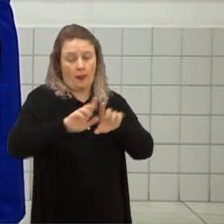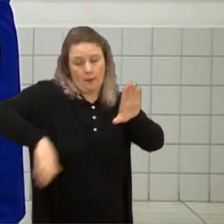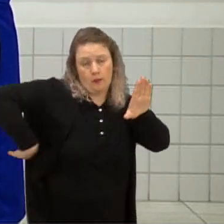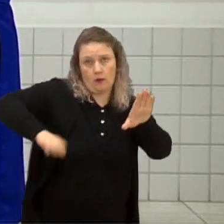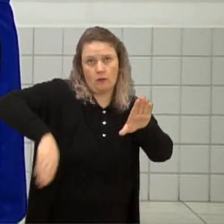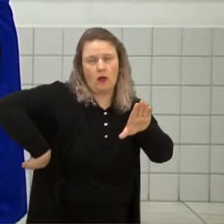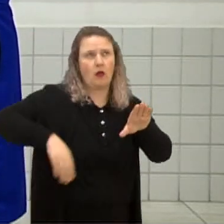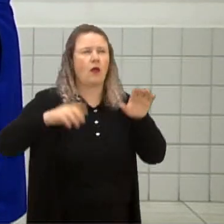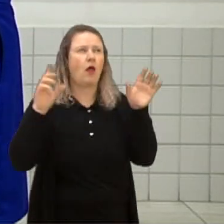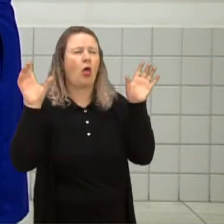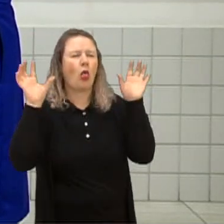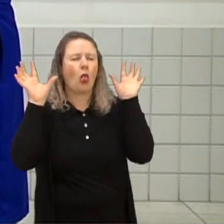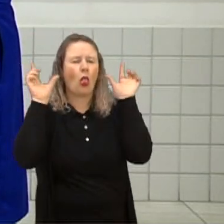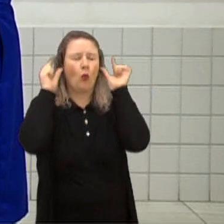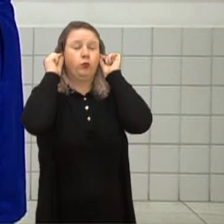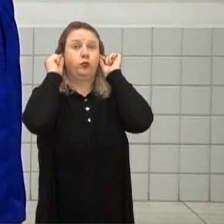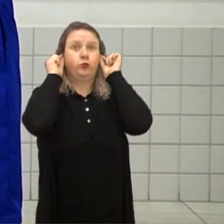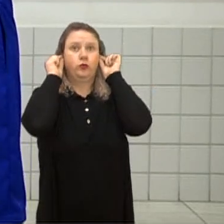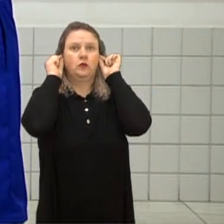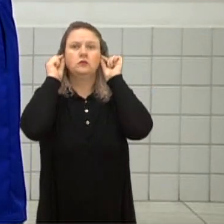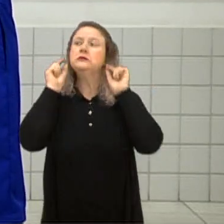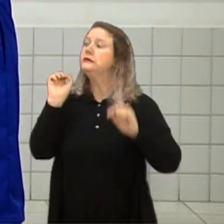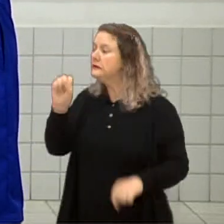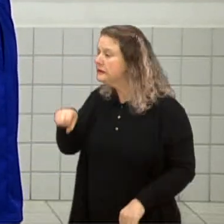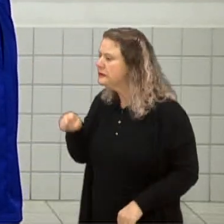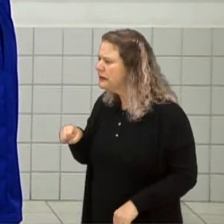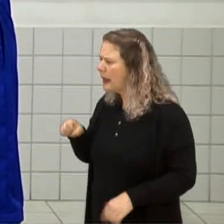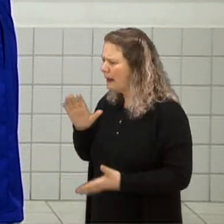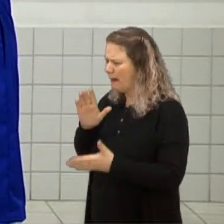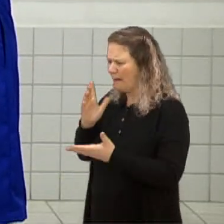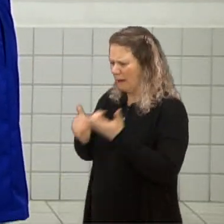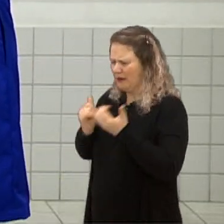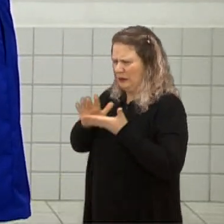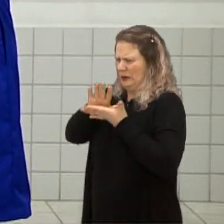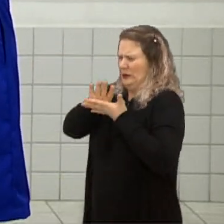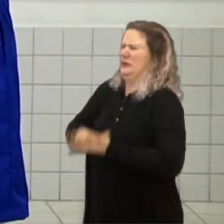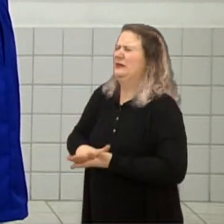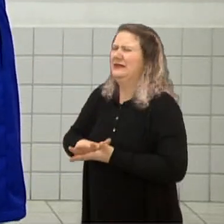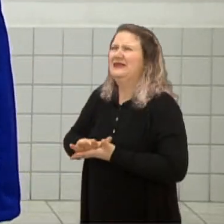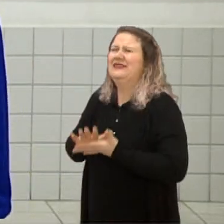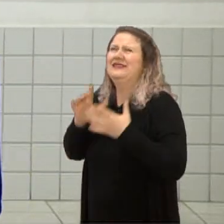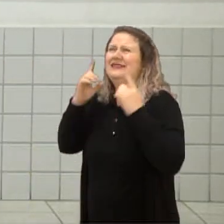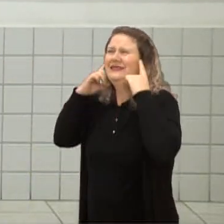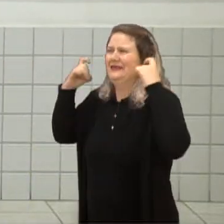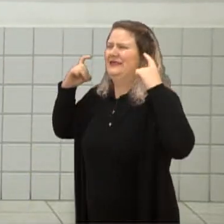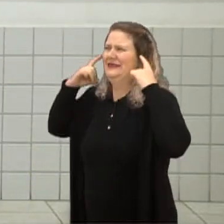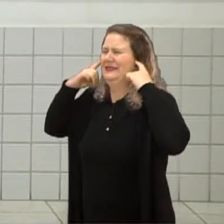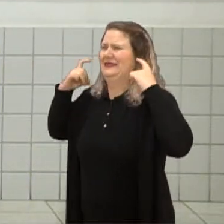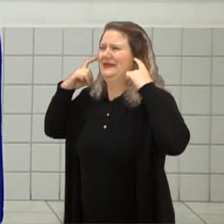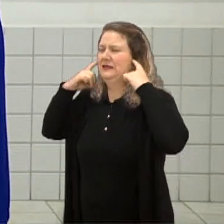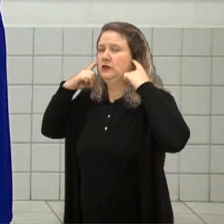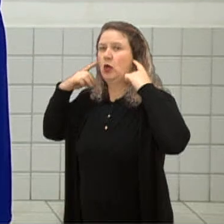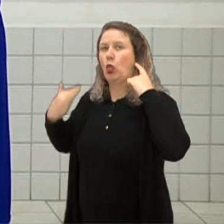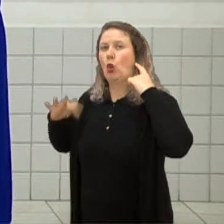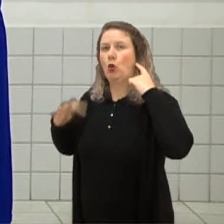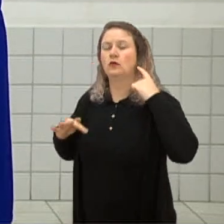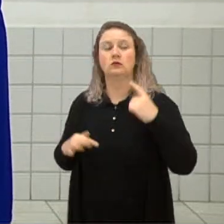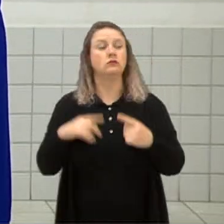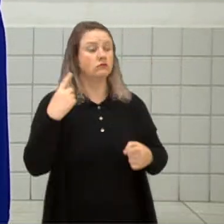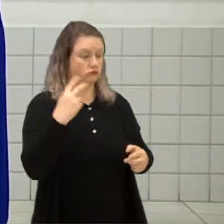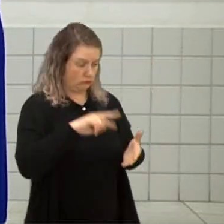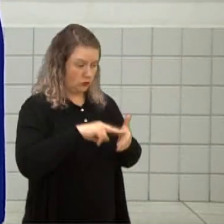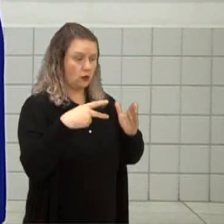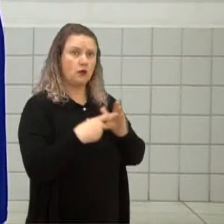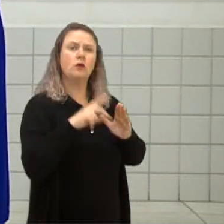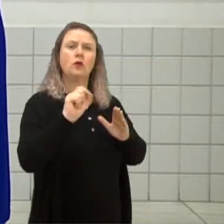alguma coisa com o teu ouvido? Sim. A gente vai descendo, vai fazendo uma pressão, parece uma uma dorzinha, uma coisa Isso estranha, mesmo. né? Então, essa dor